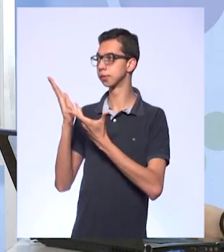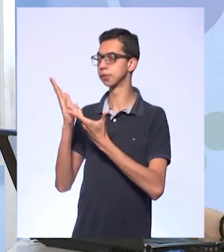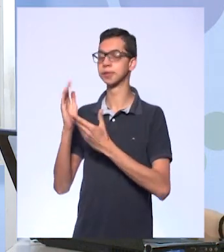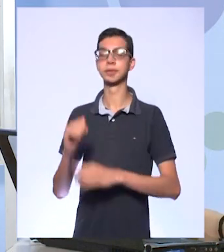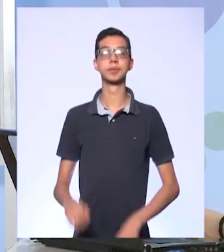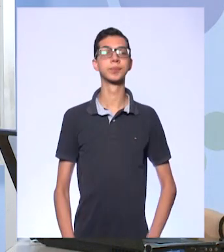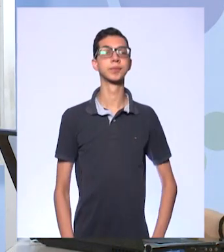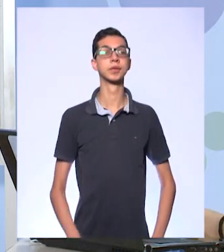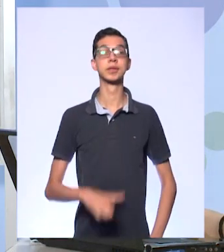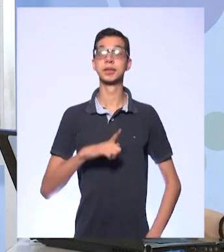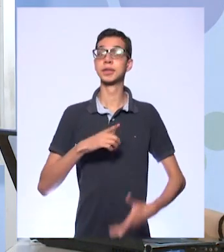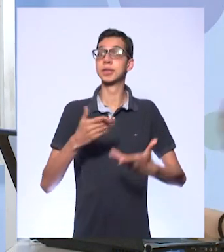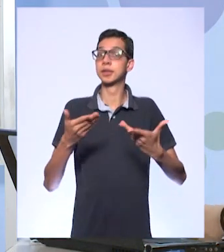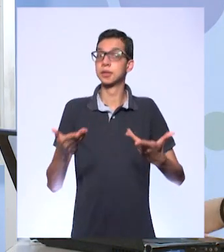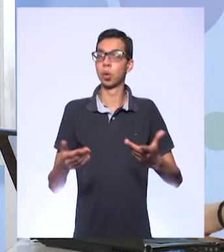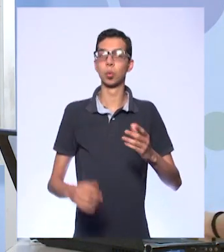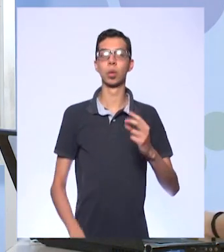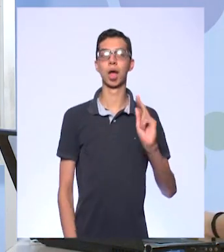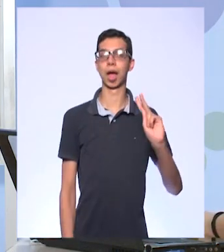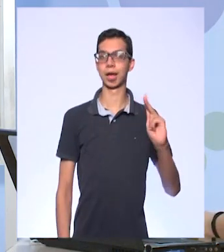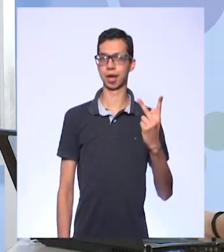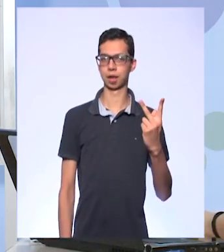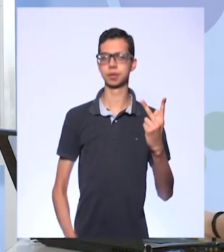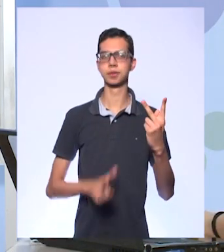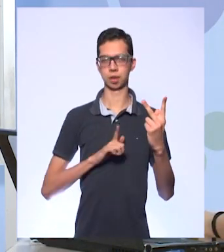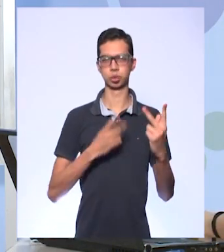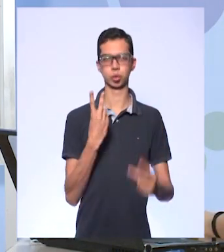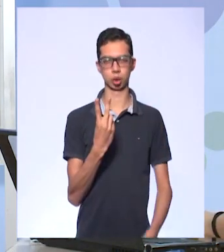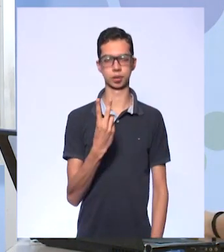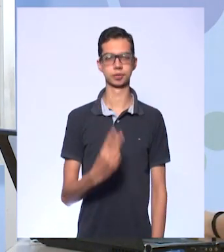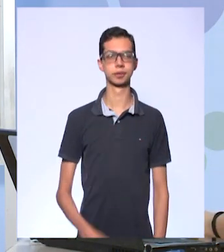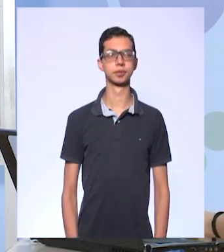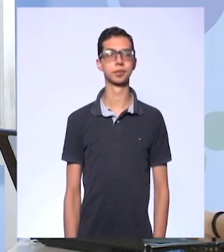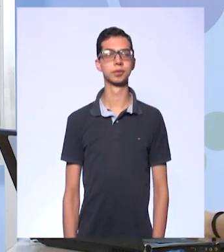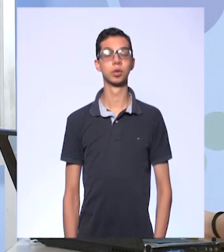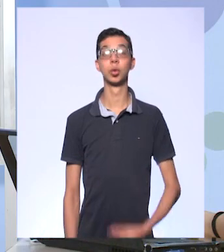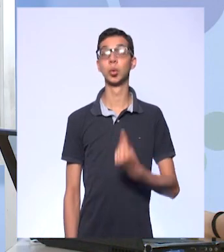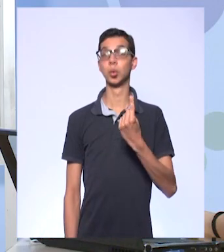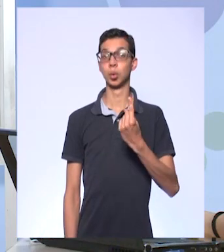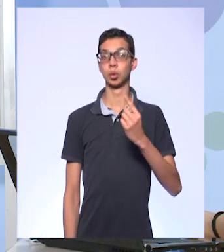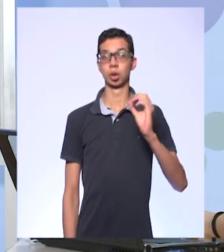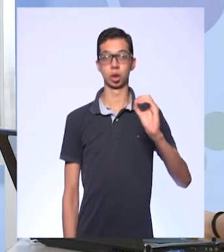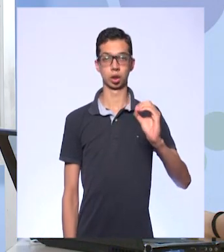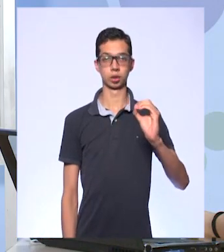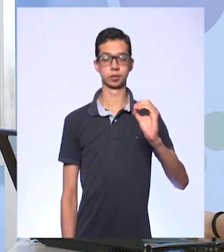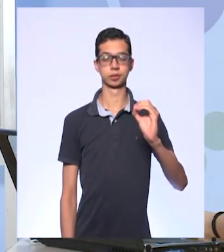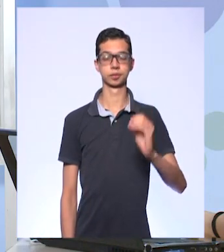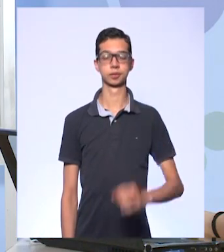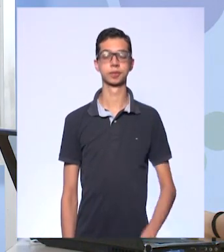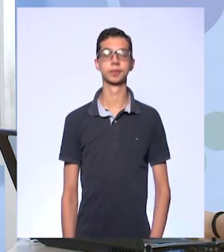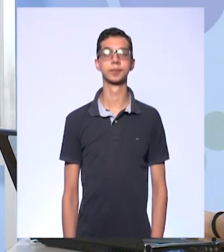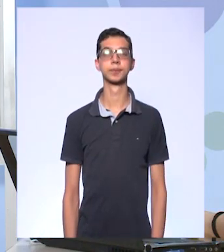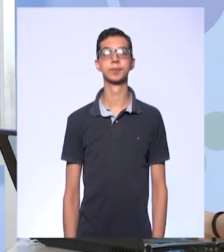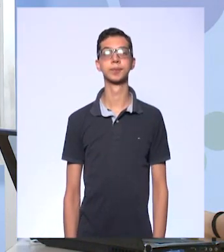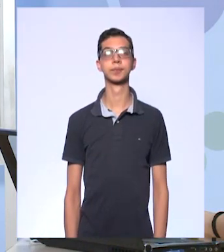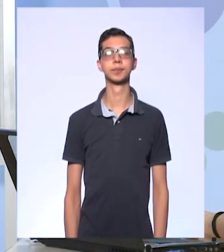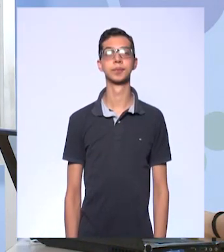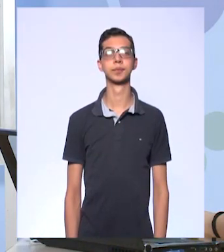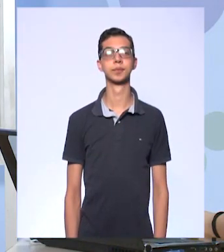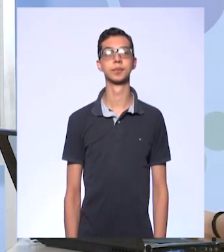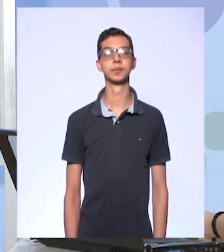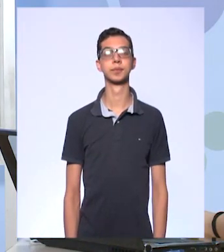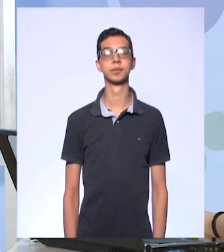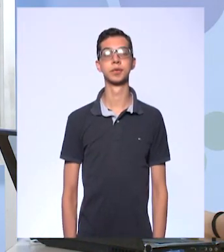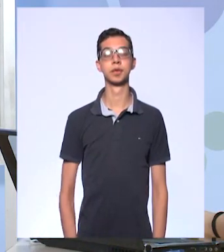2 hidrogênio, vou pôr assim, tá? Para a gente ficar mais fácil. E 1 oxigênio, né? Aí